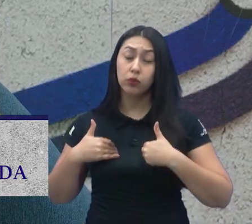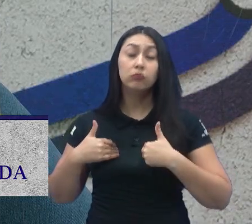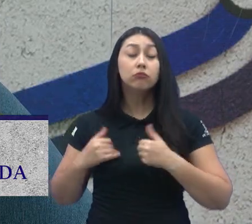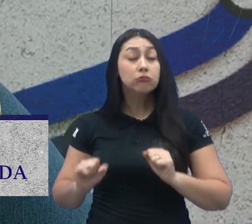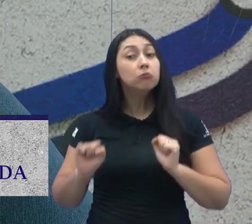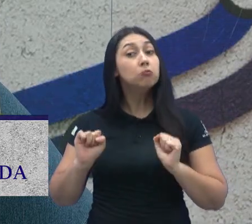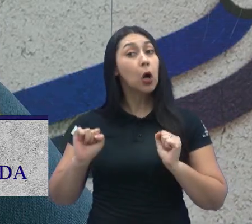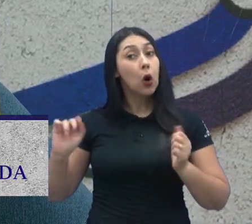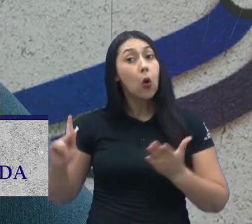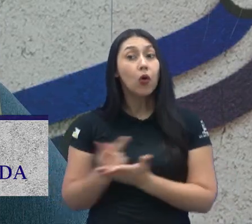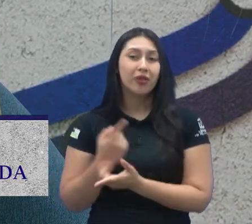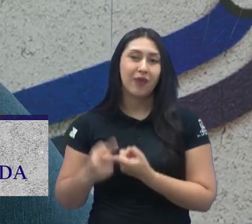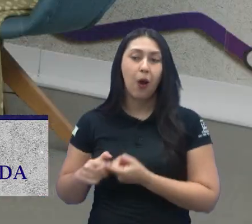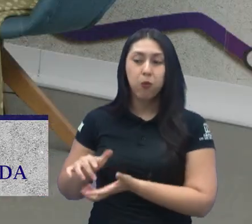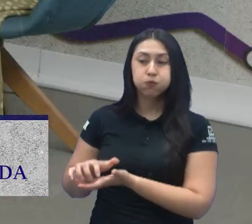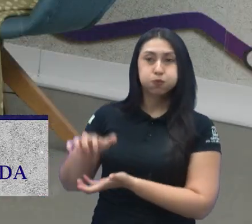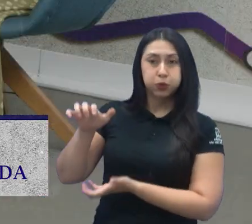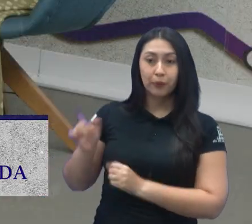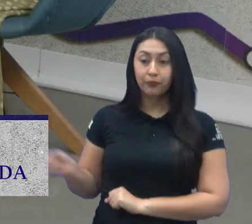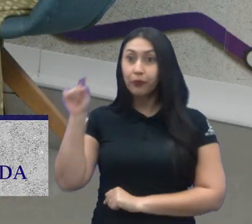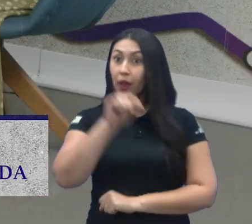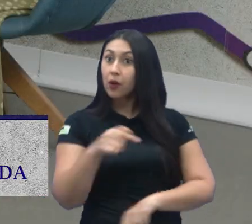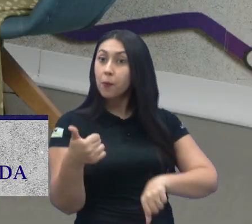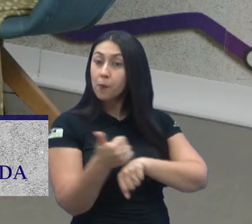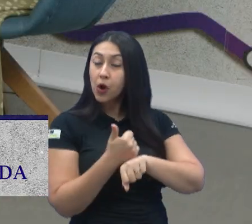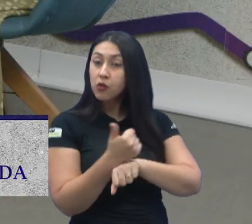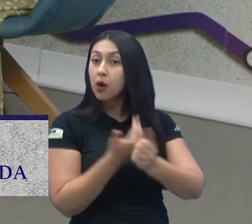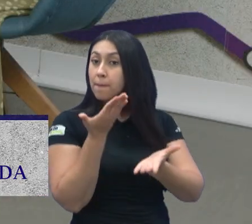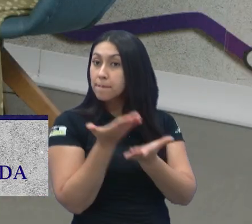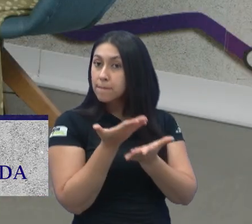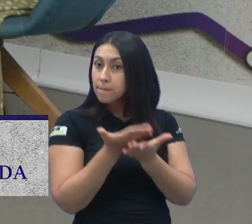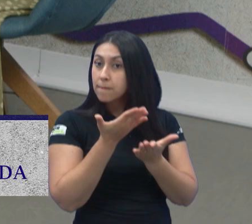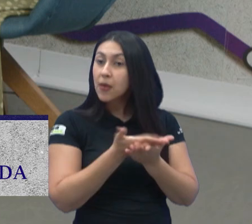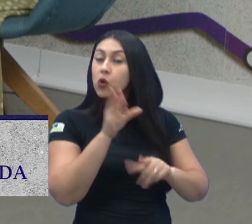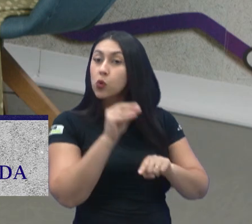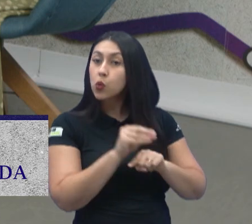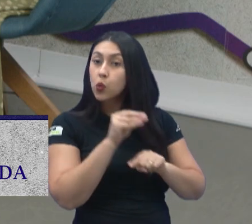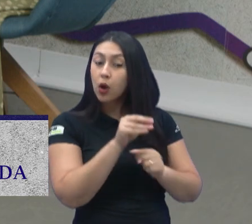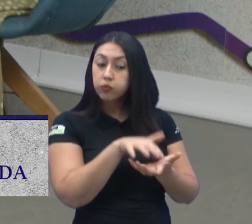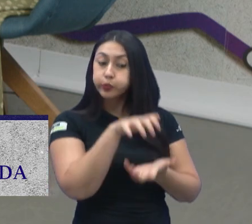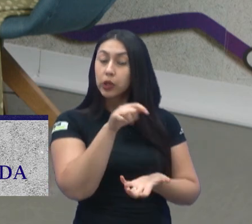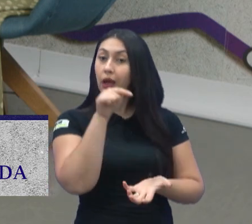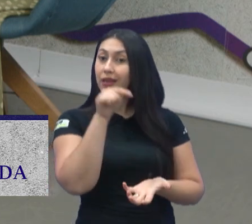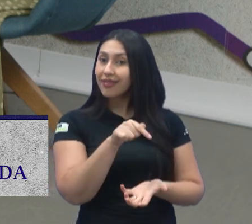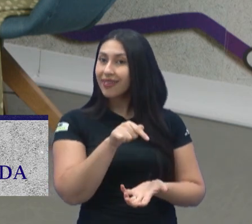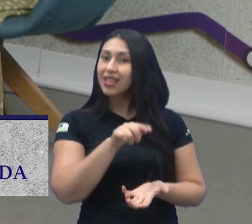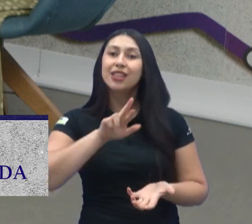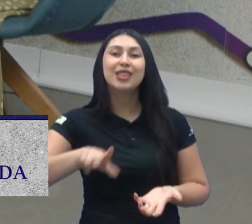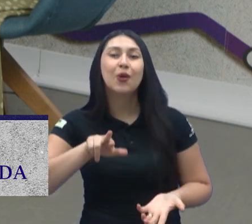com o processo de envelhecimento humano. O gerontólogo, ou a gerontóloga, é o profissional que tem, além